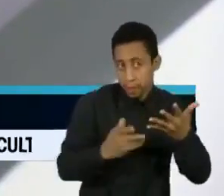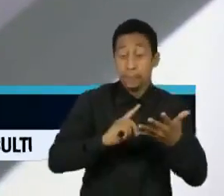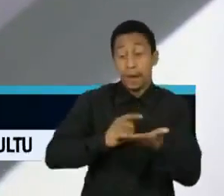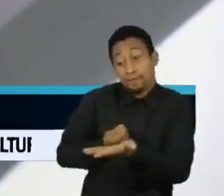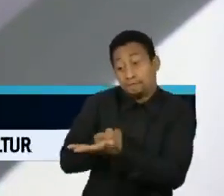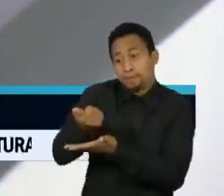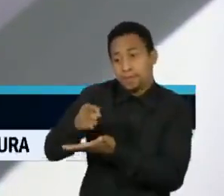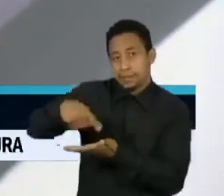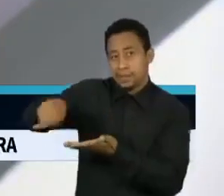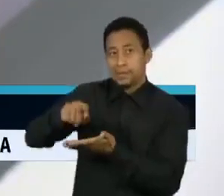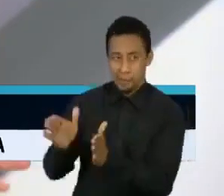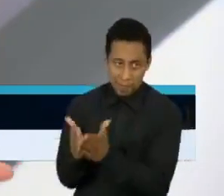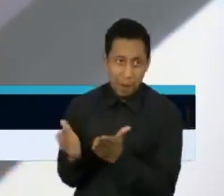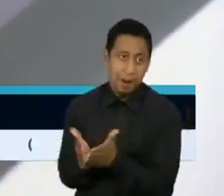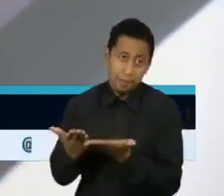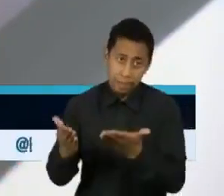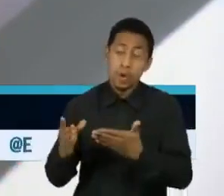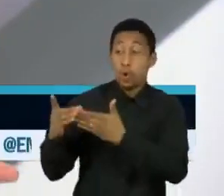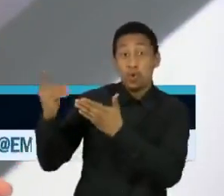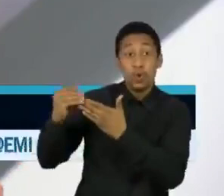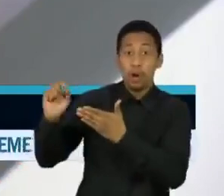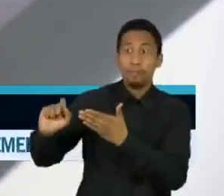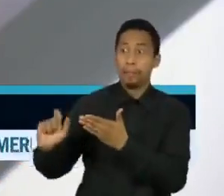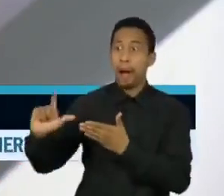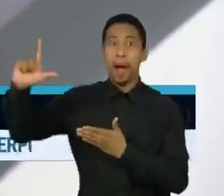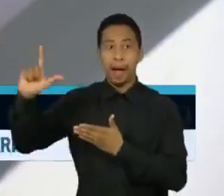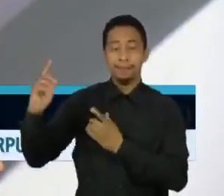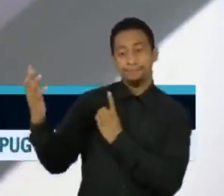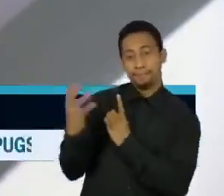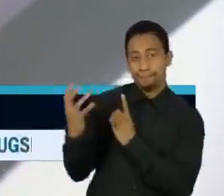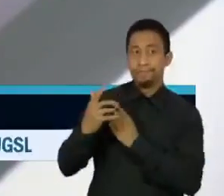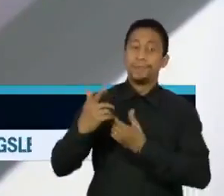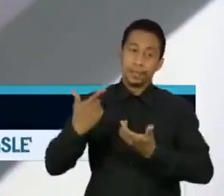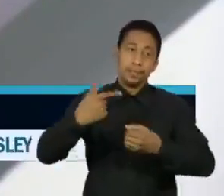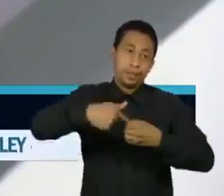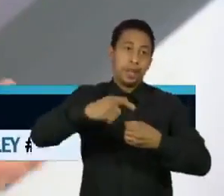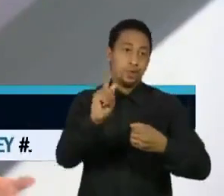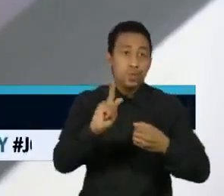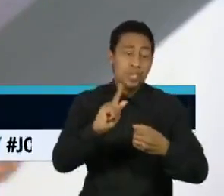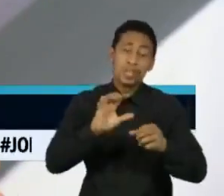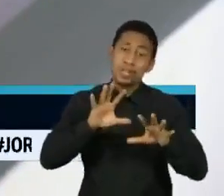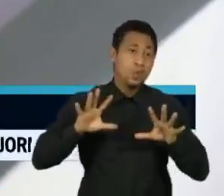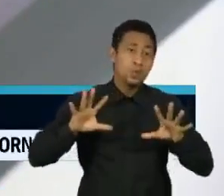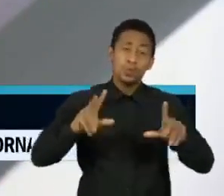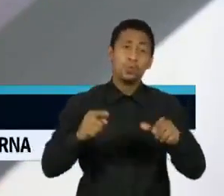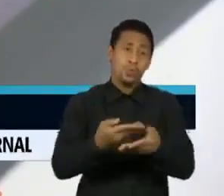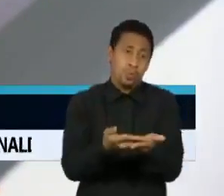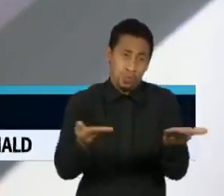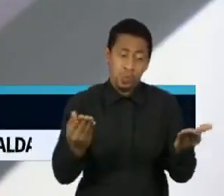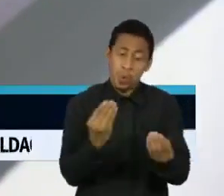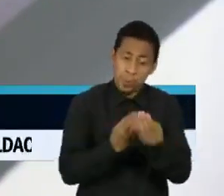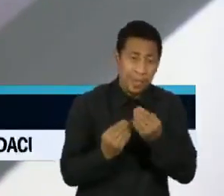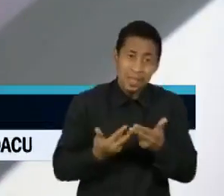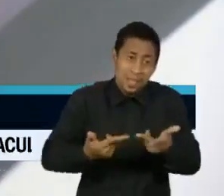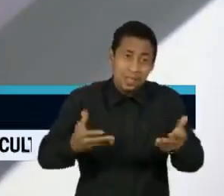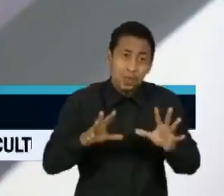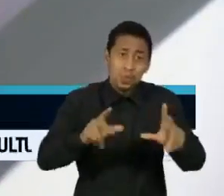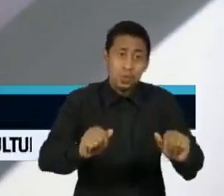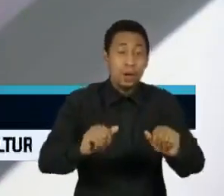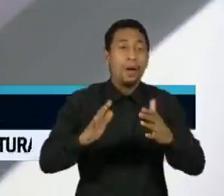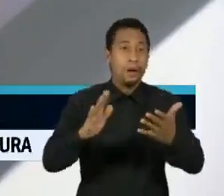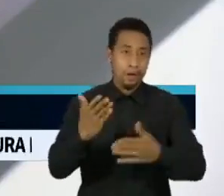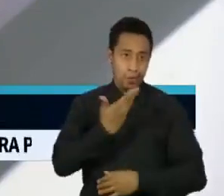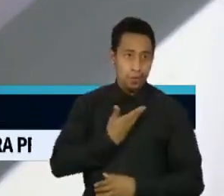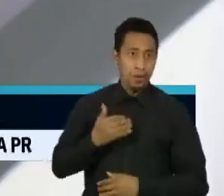do dólar, que, por sua vez, impacta gasolina, impacta tudo. Então, não tem muito como o governo se descolar disso e culpar